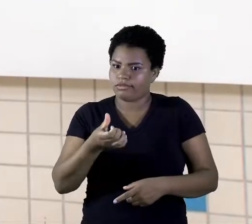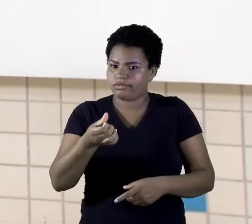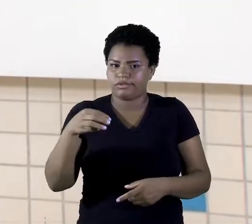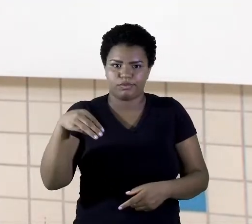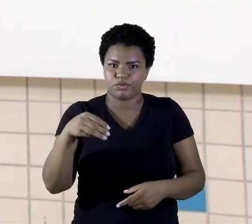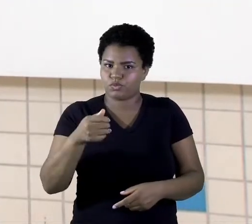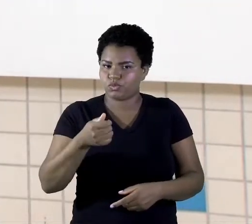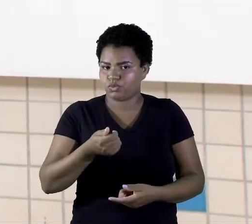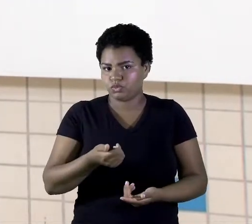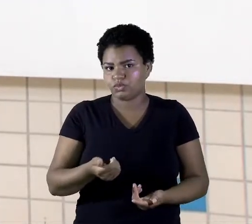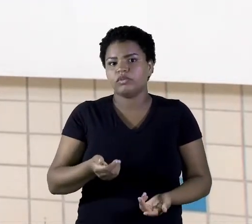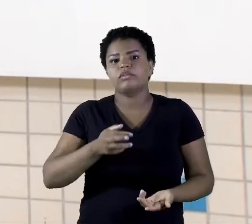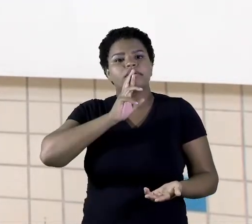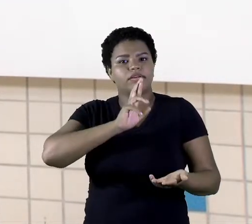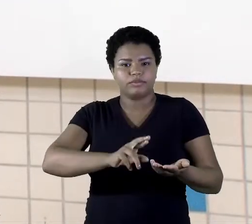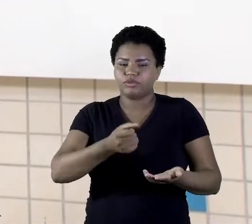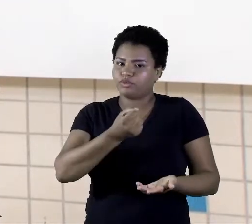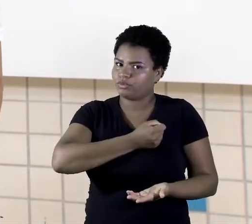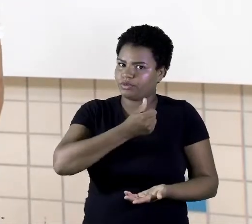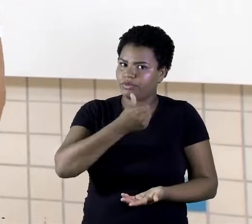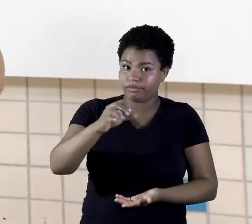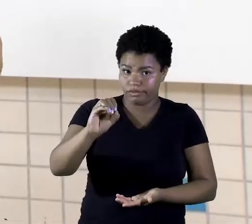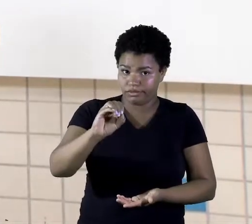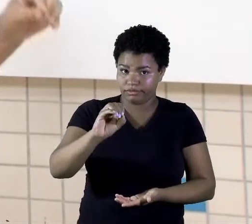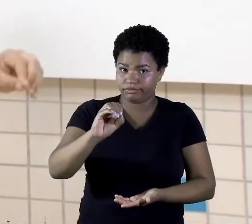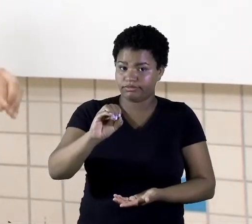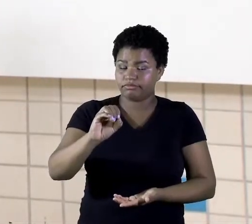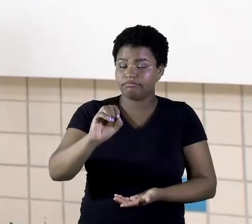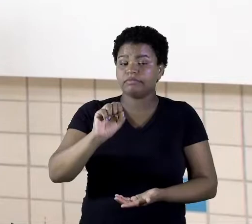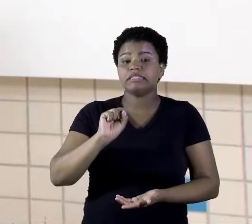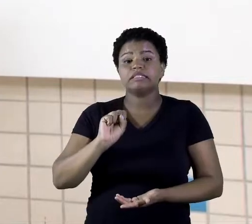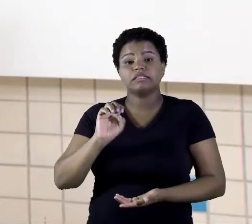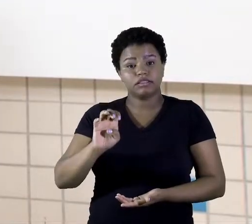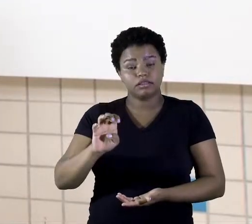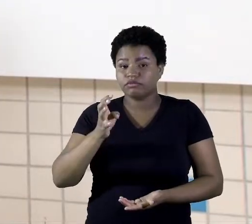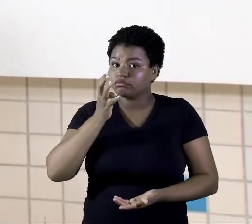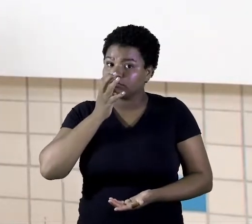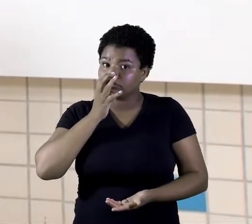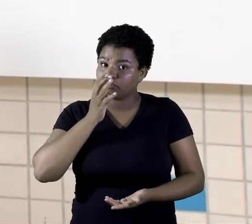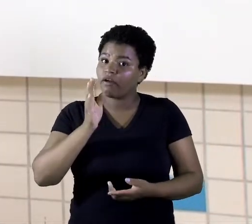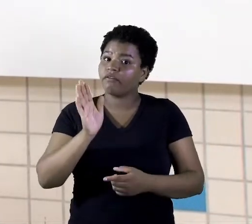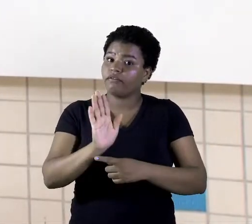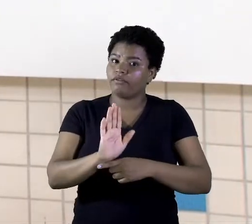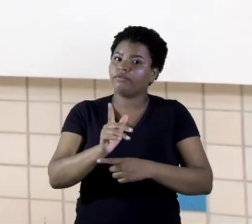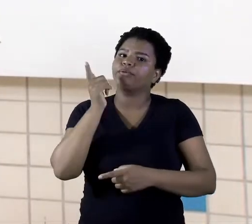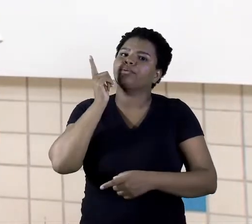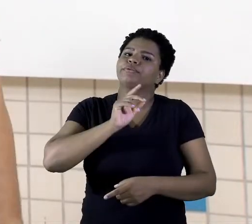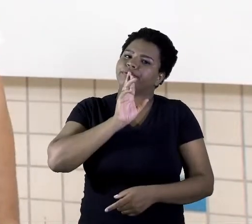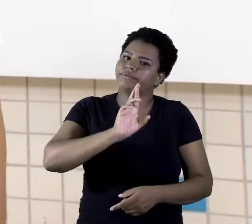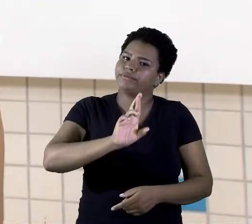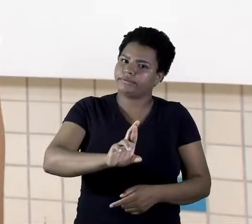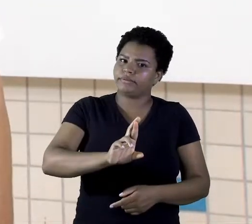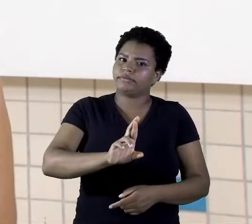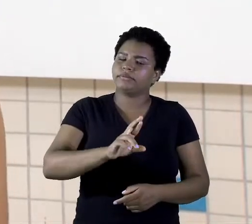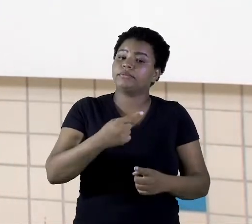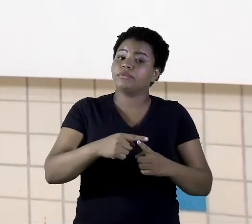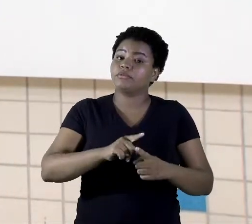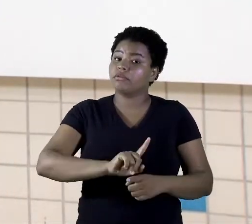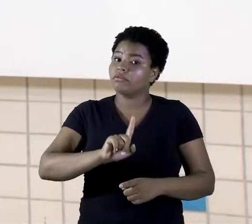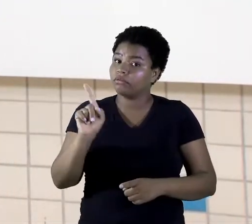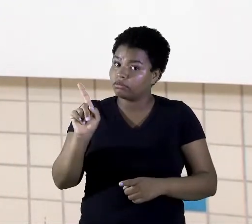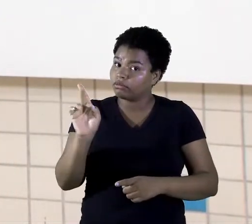ou o notebook, ou o que tiver em casa e acessar o YouTube lá naquele endereço